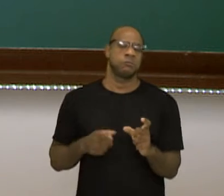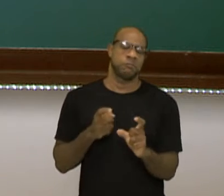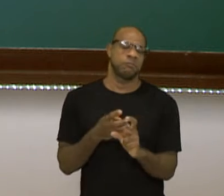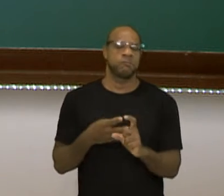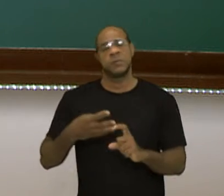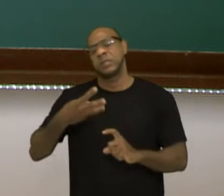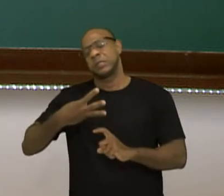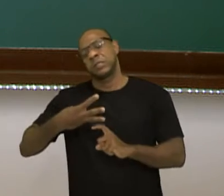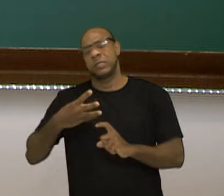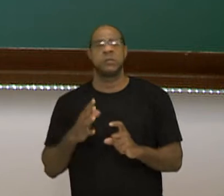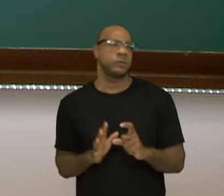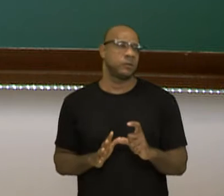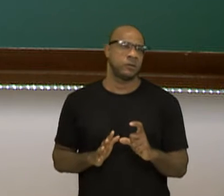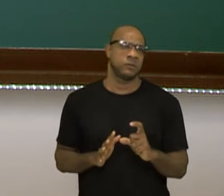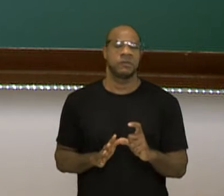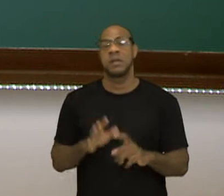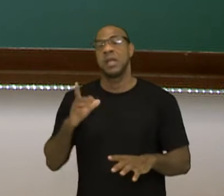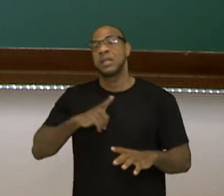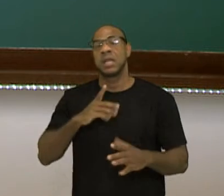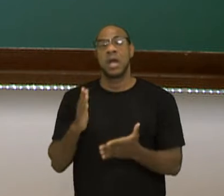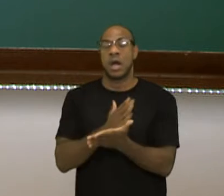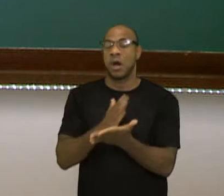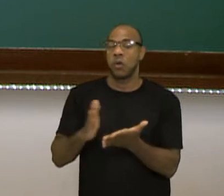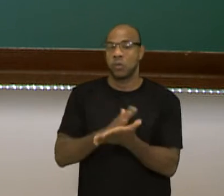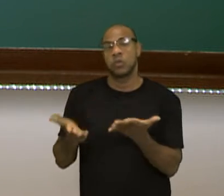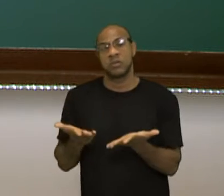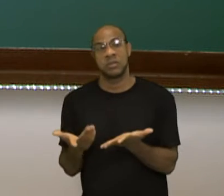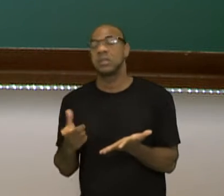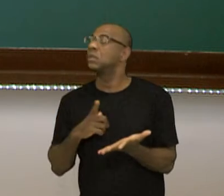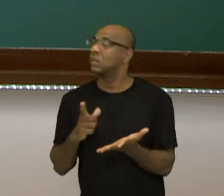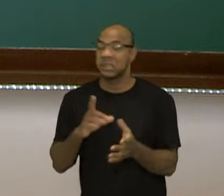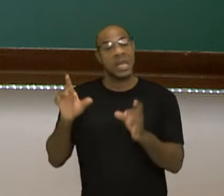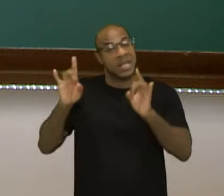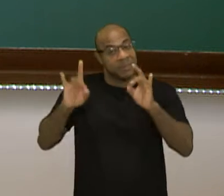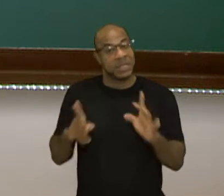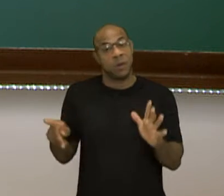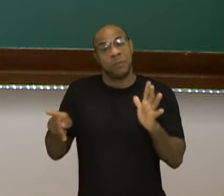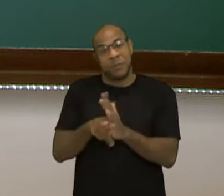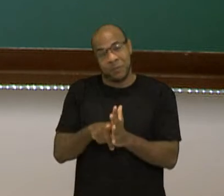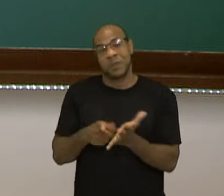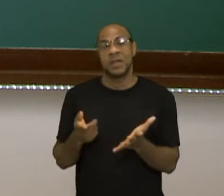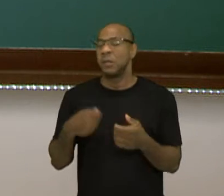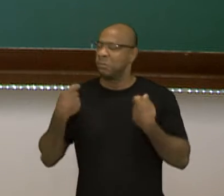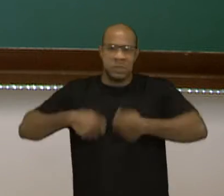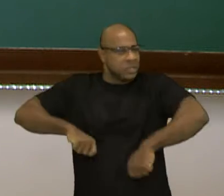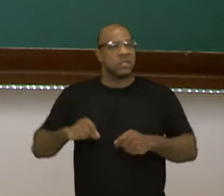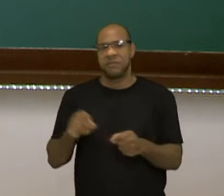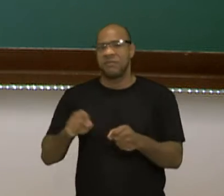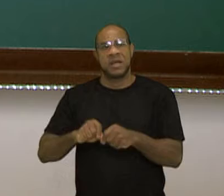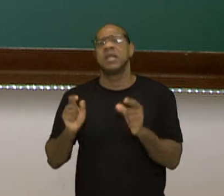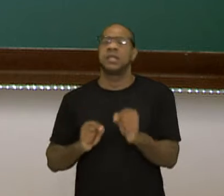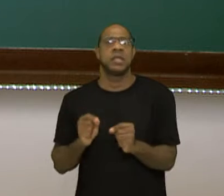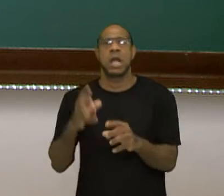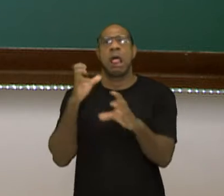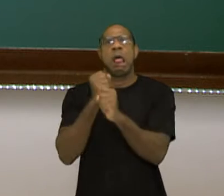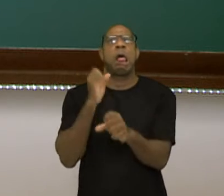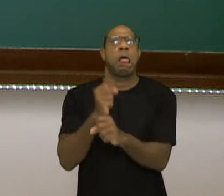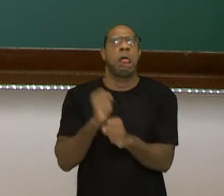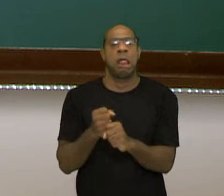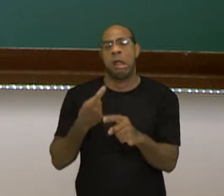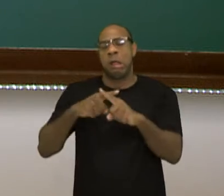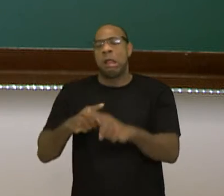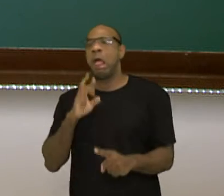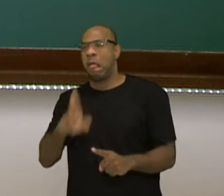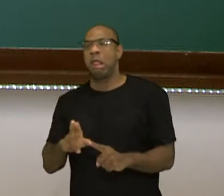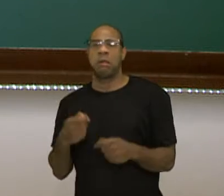expoente 3 também, mas existem alguns expoentes que são especiais e que a gente não precisa fazer um cálculo para chegar